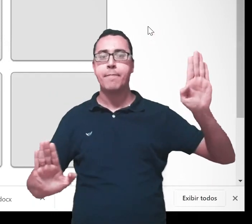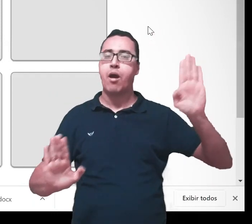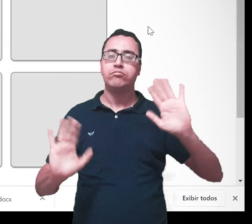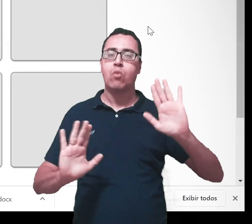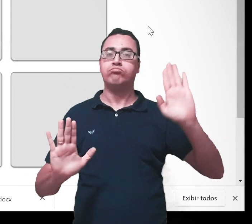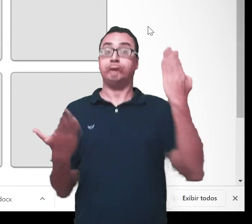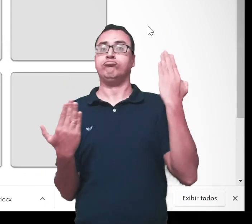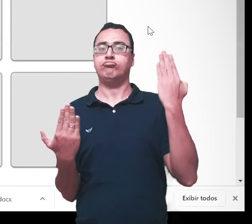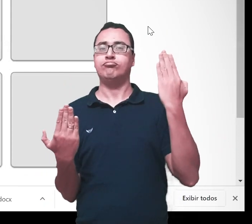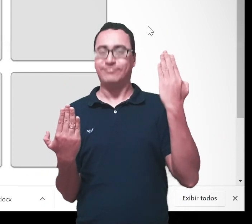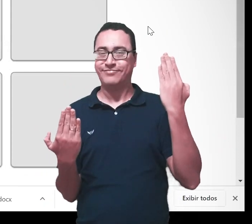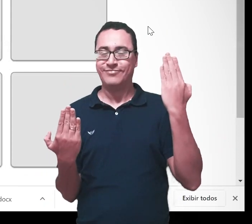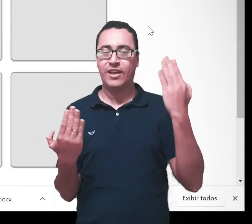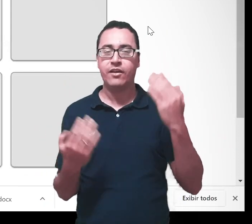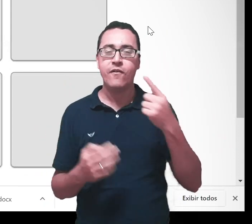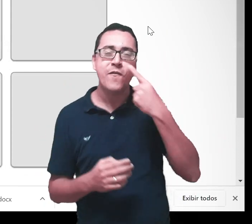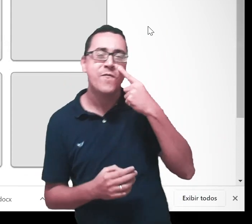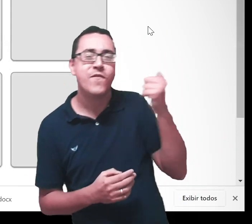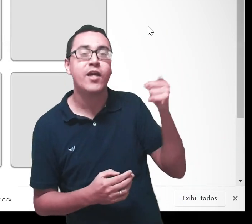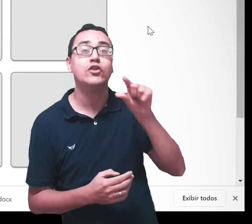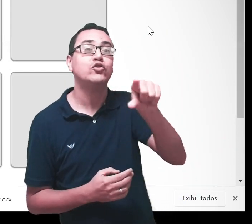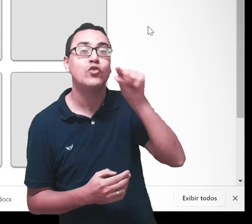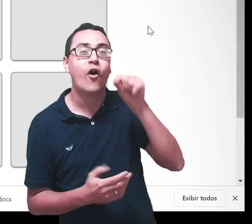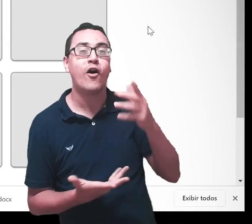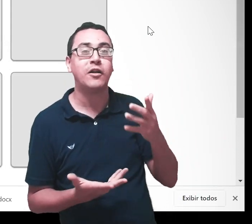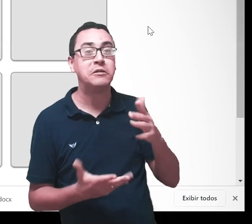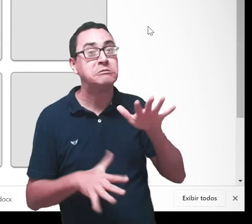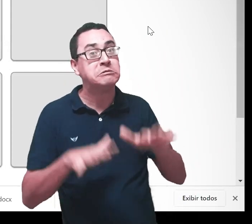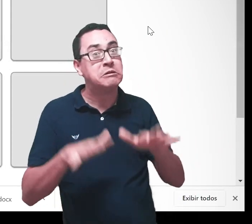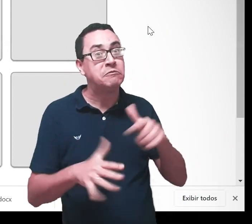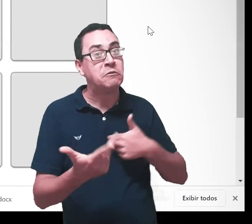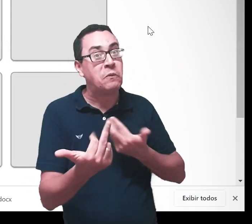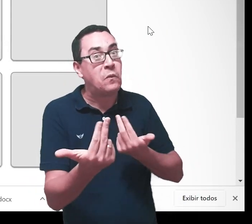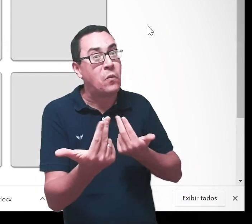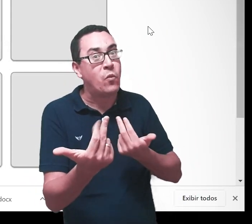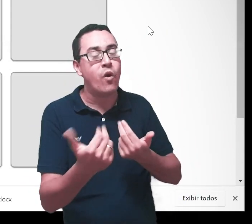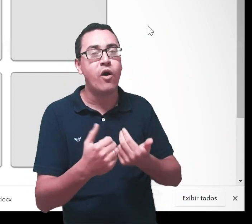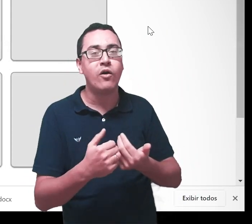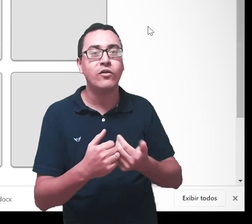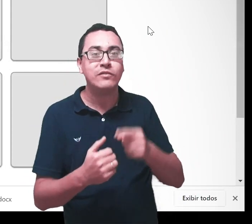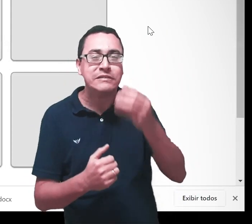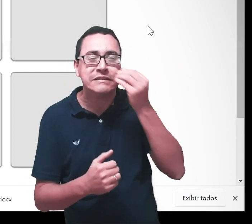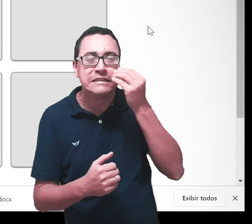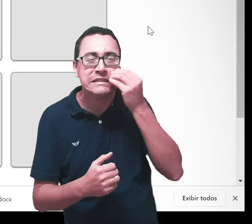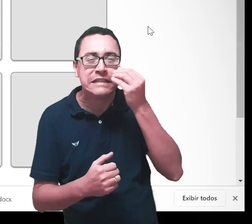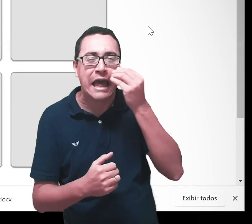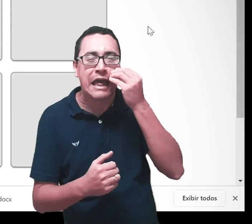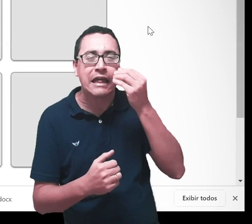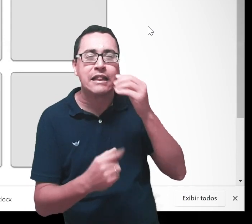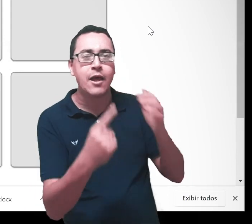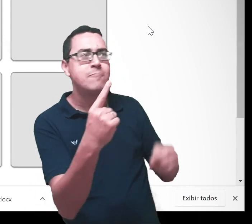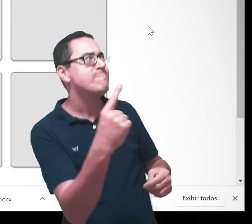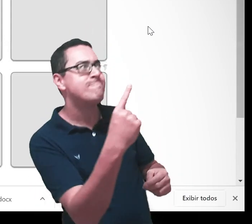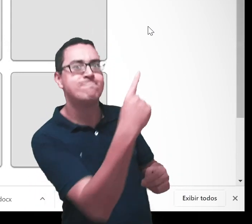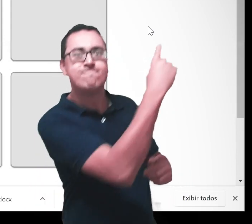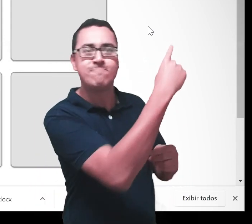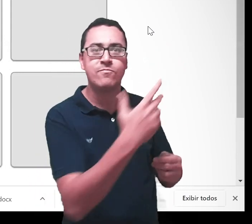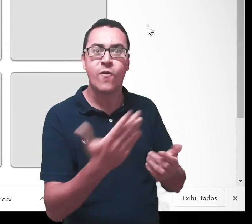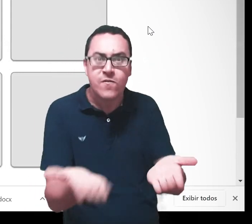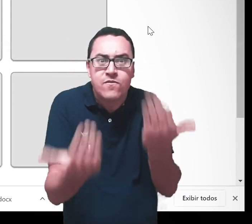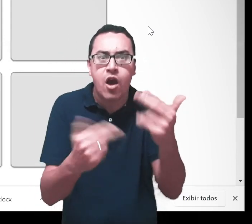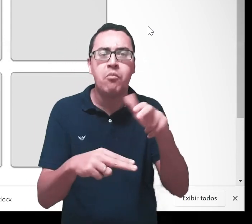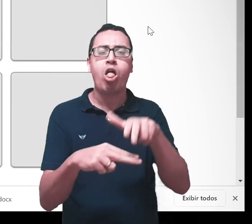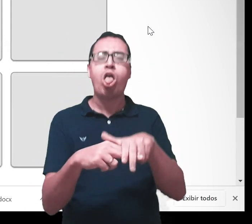Escolhe uma carta aí, quem sabe você escolhe a mesma que eu. Coloca o seu dedinho em cima da sua escolha. Vai, levanta,